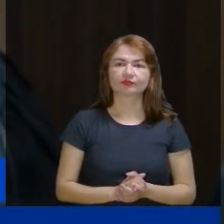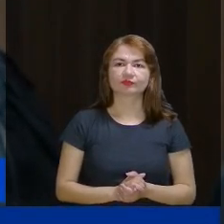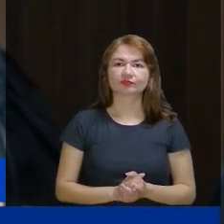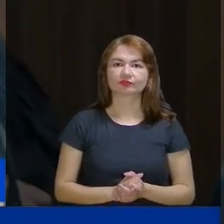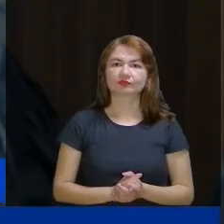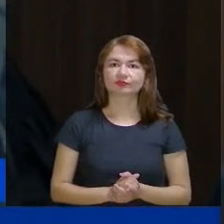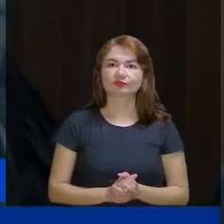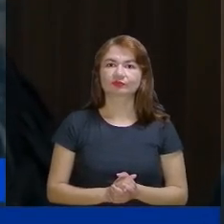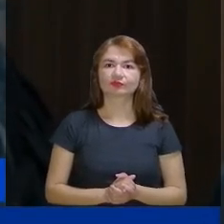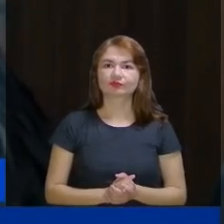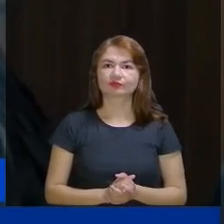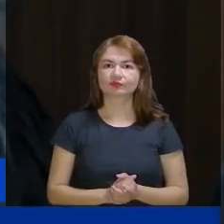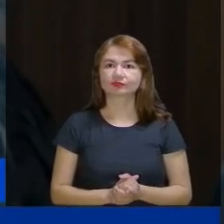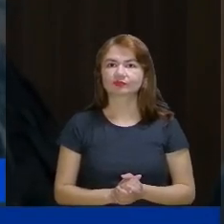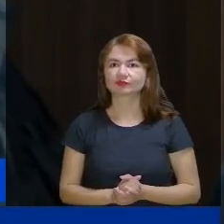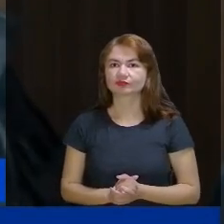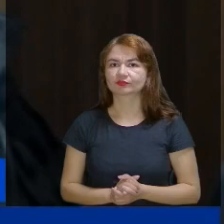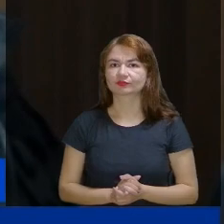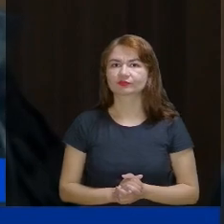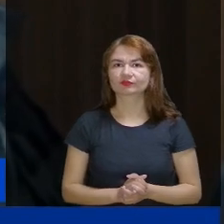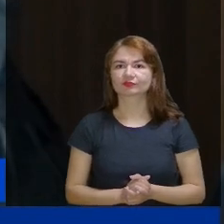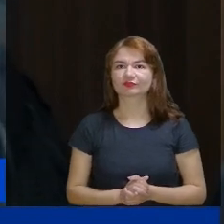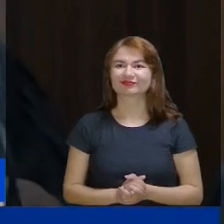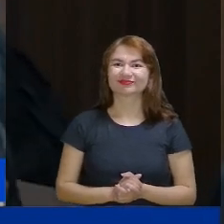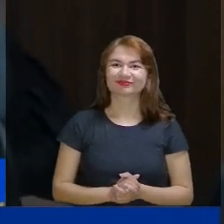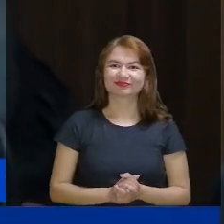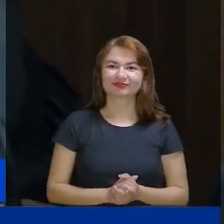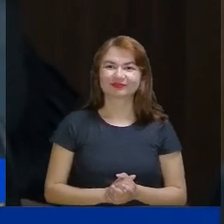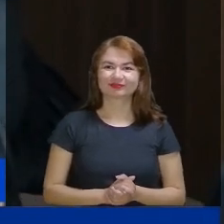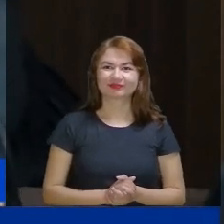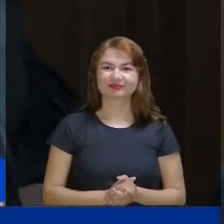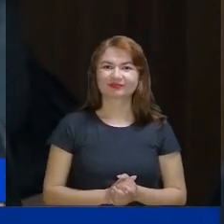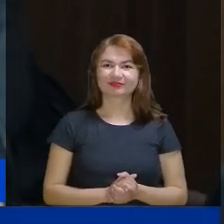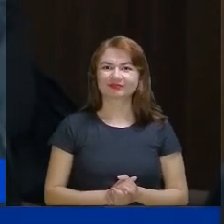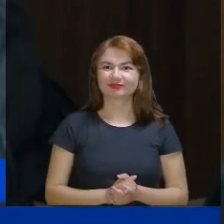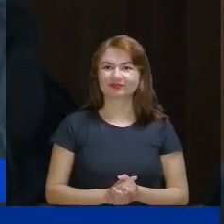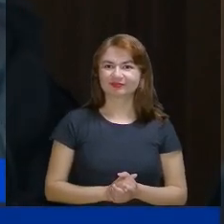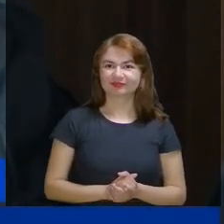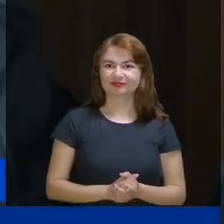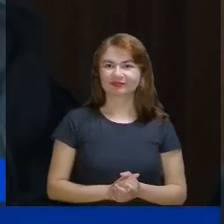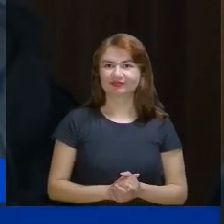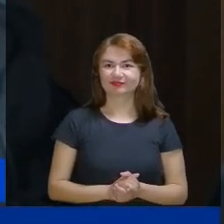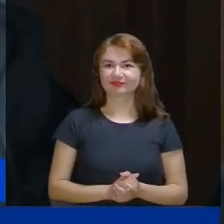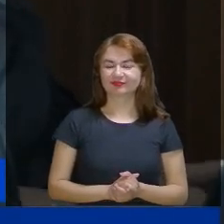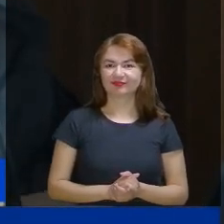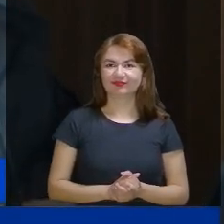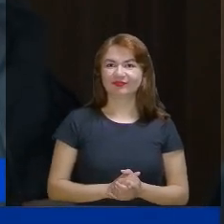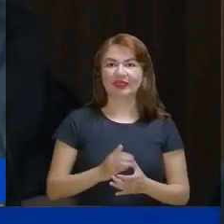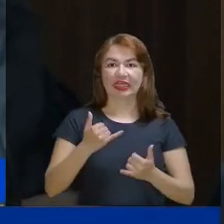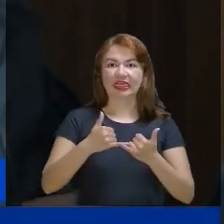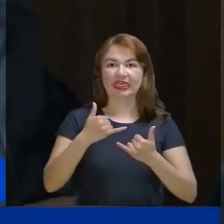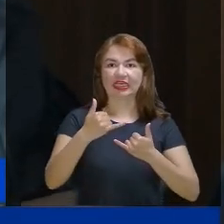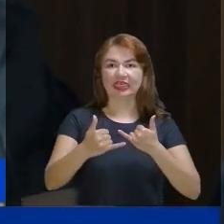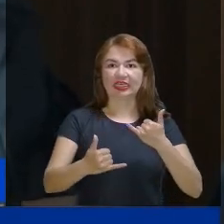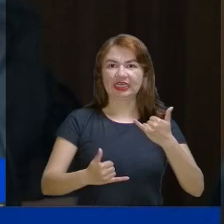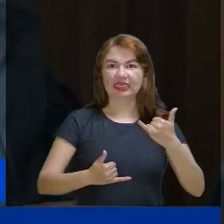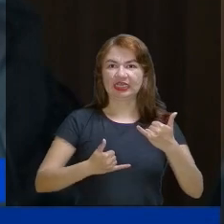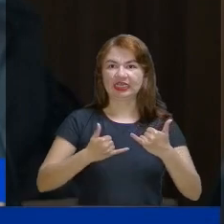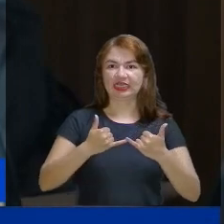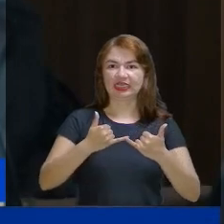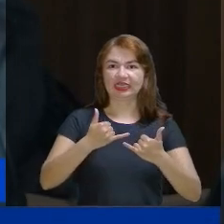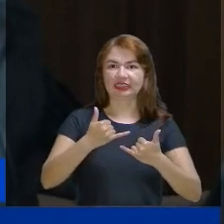É a rede deles lá, né? Não é a nossa, não, né? É o sinal deles que está aqui. É o sinal deles que está fraco,